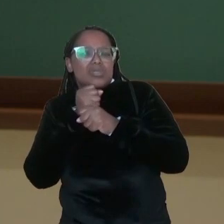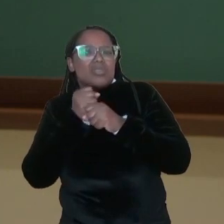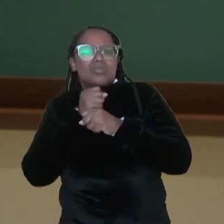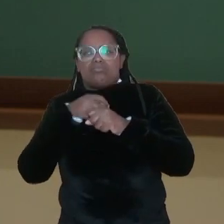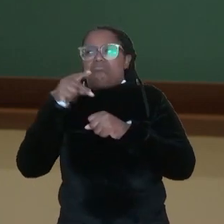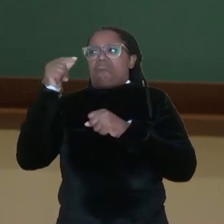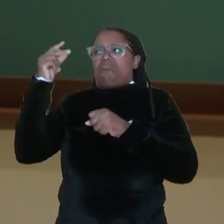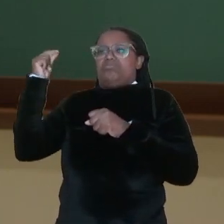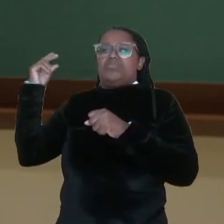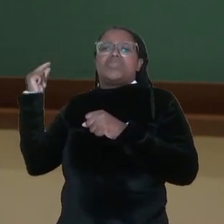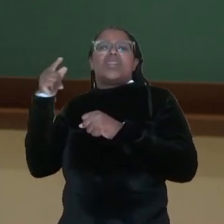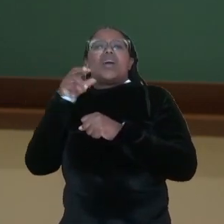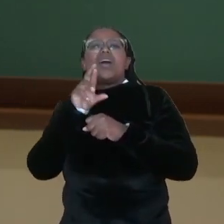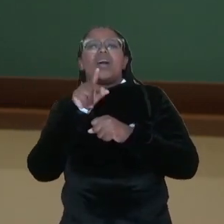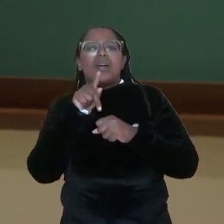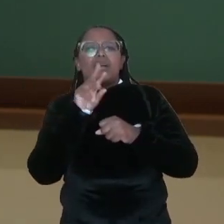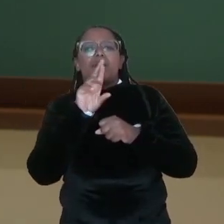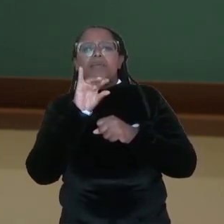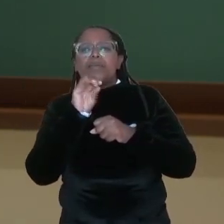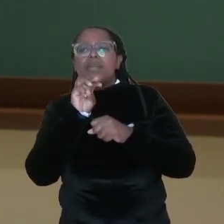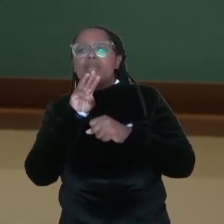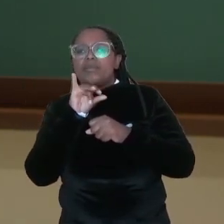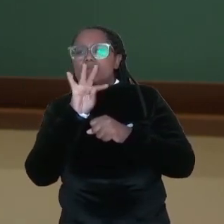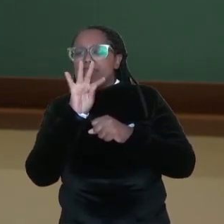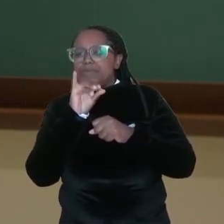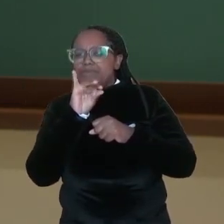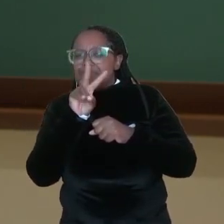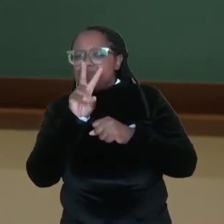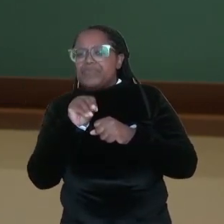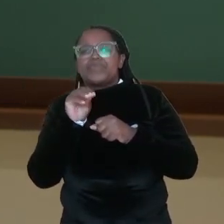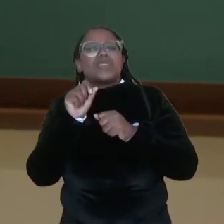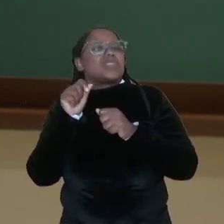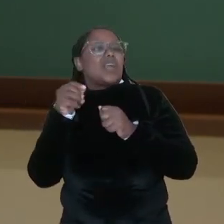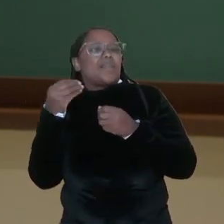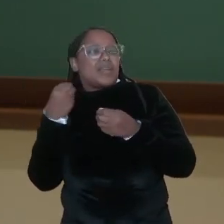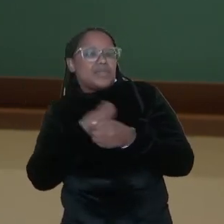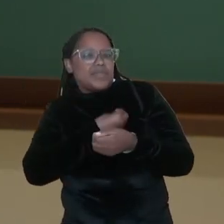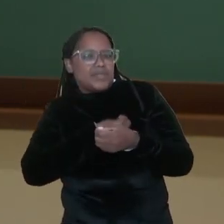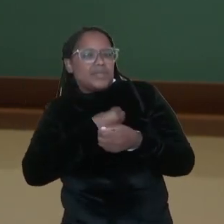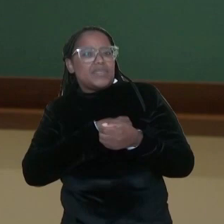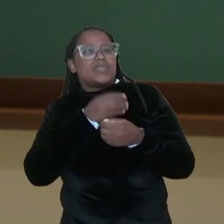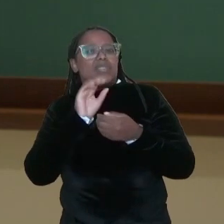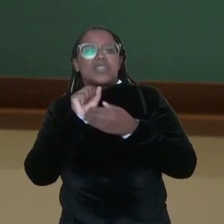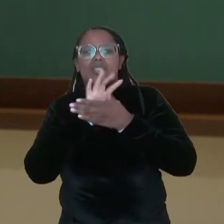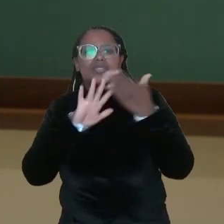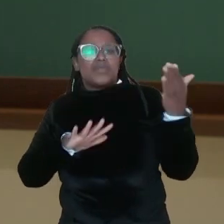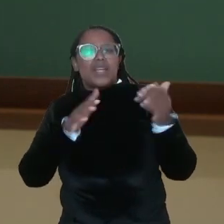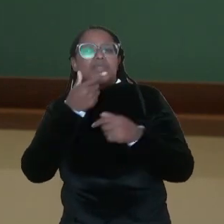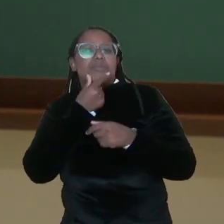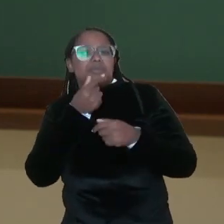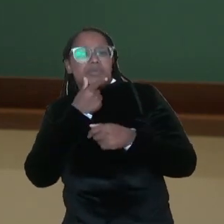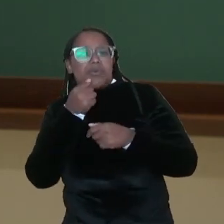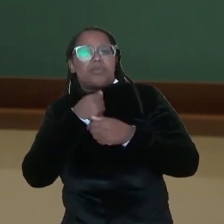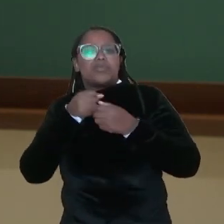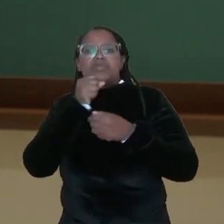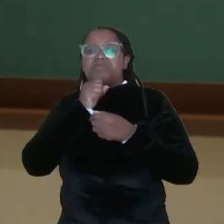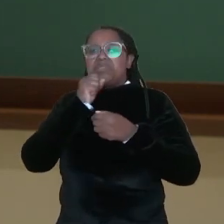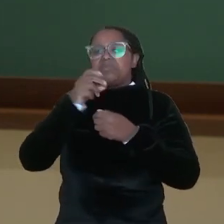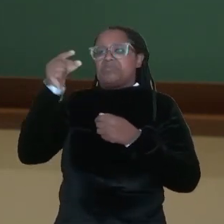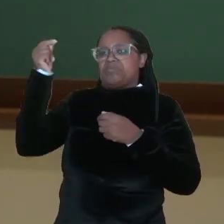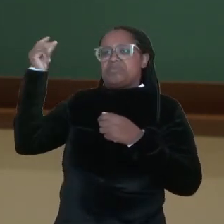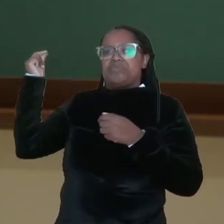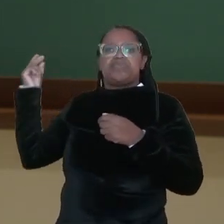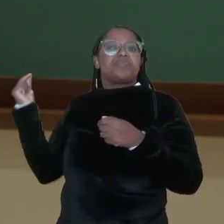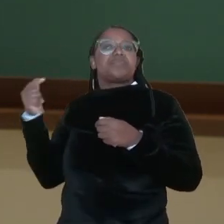saber que o desenho estava presente nas atividades do cotidiano dos homens primitivos,